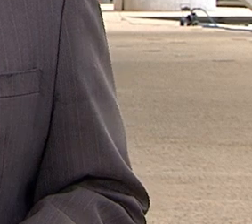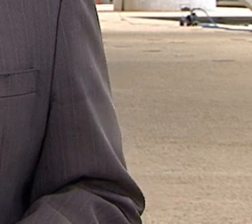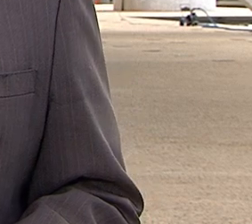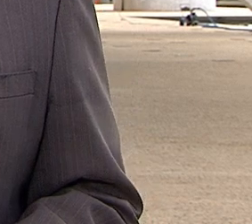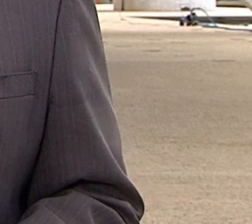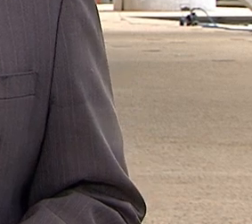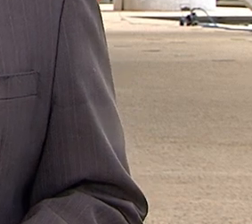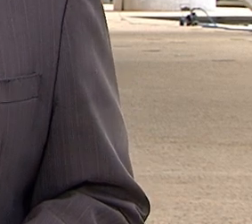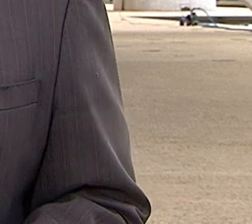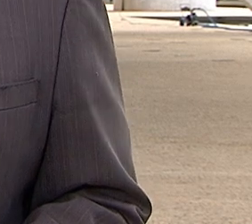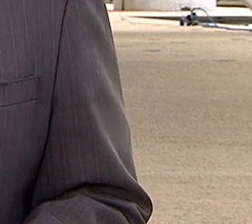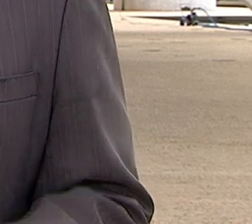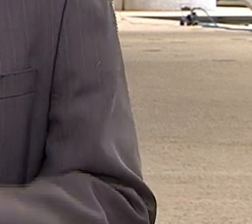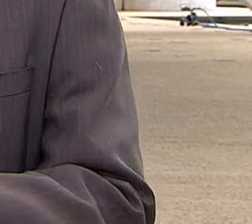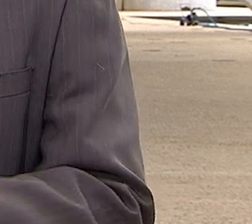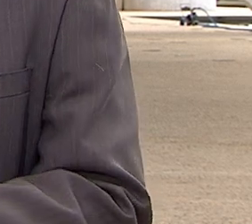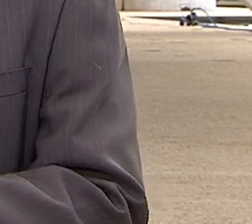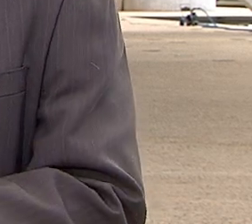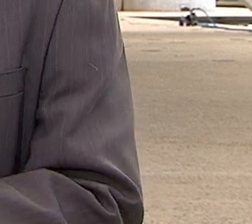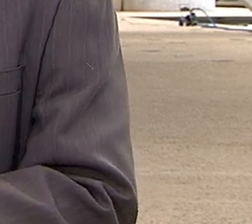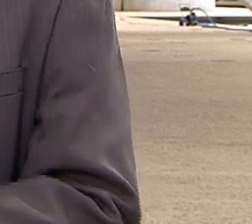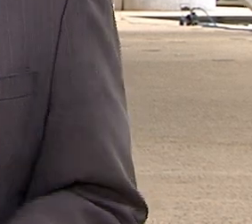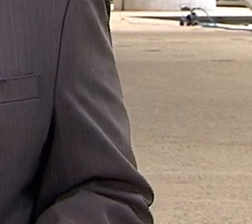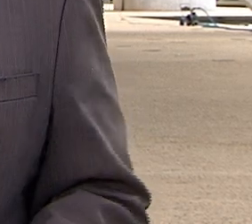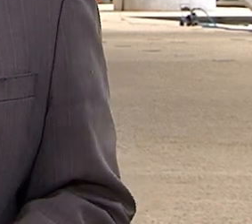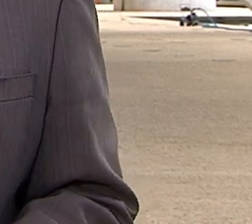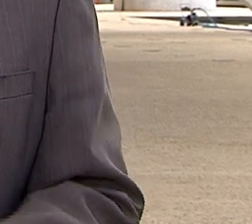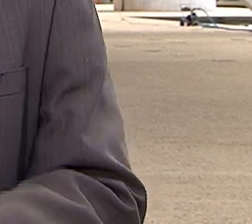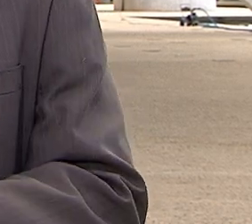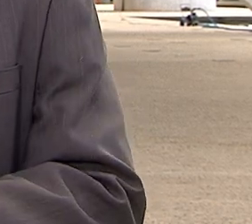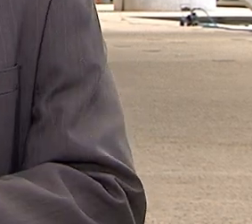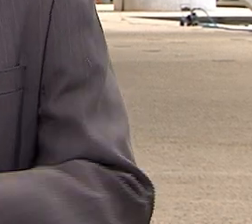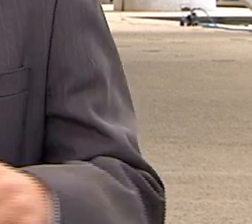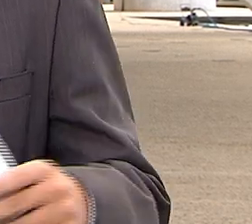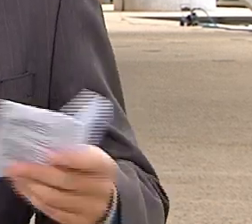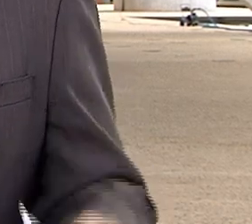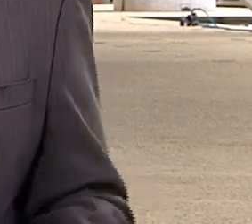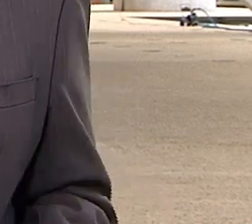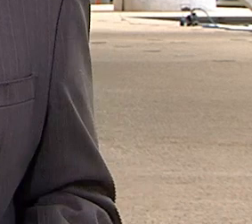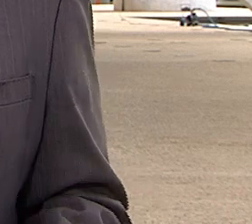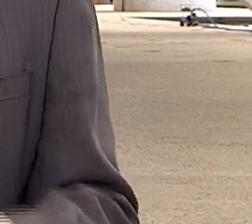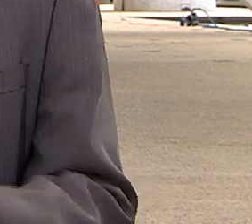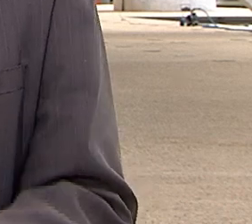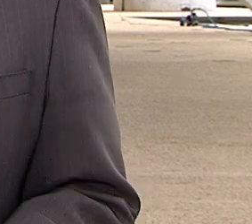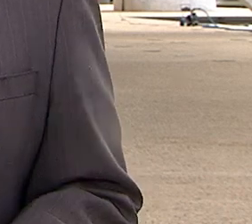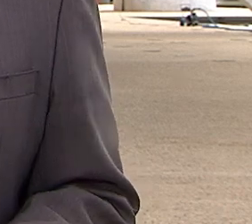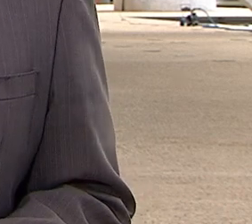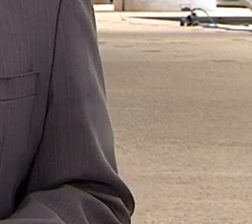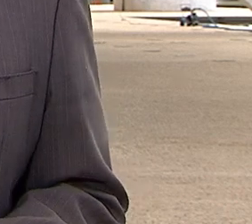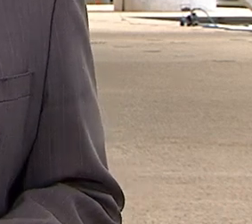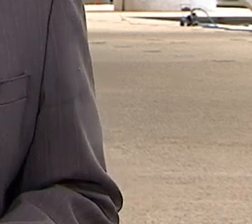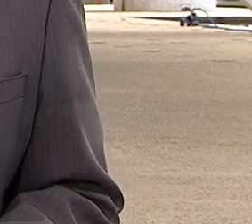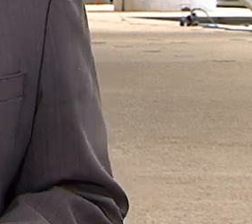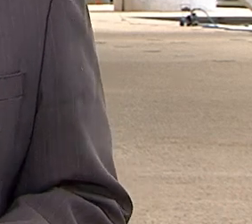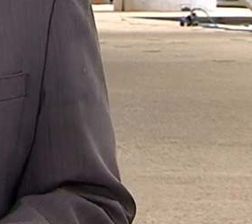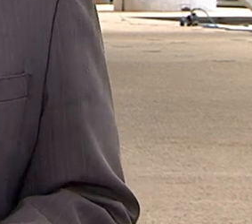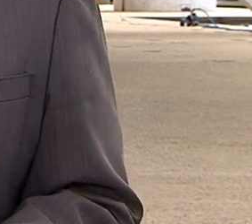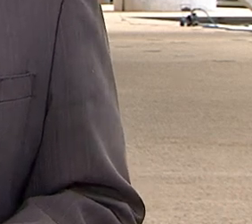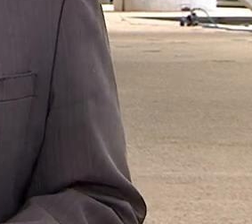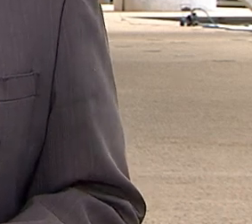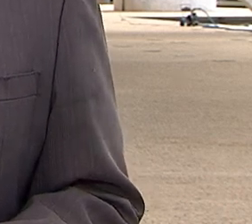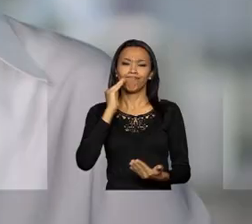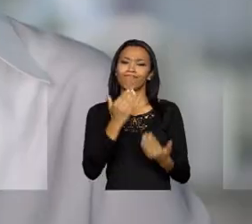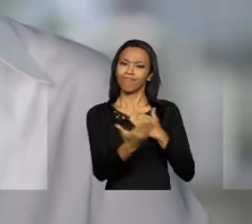presidenta Dilma também anunciou que no próximo dia 13 de Fevereiro haverá uma operação Nacional de combate ao